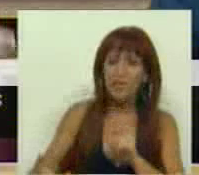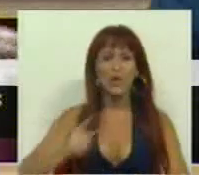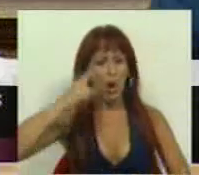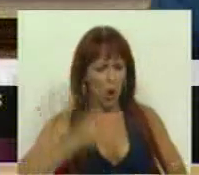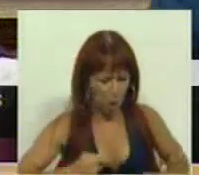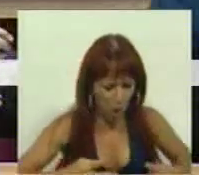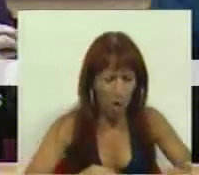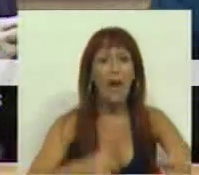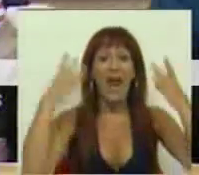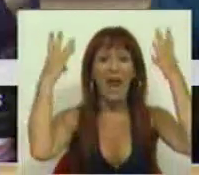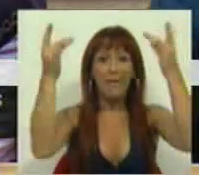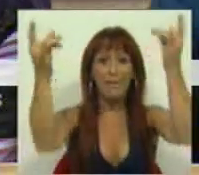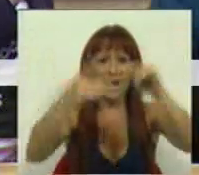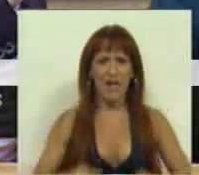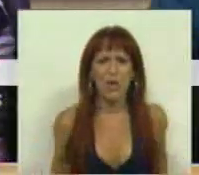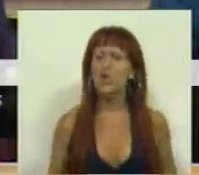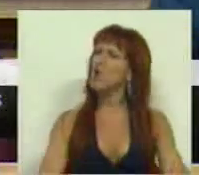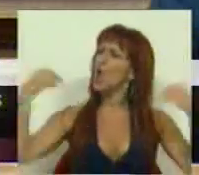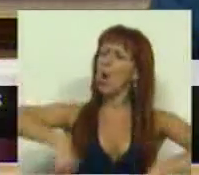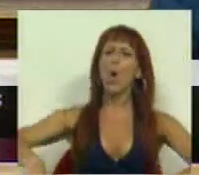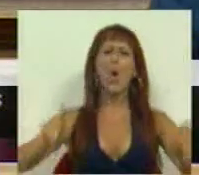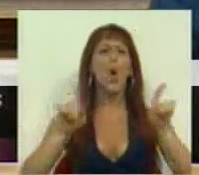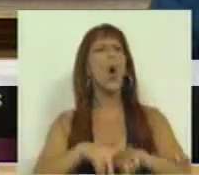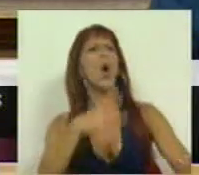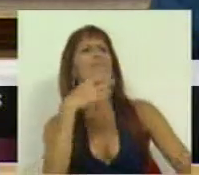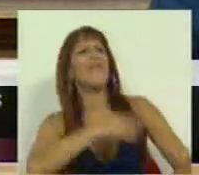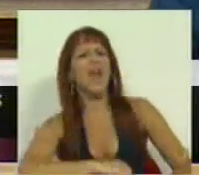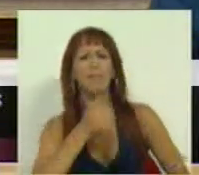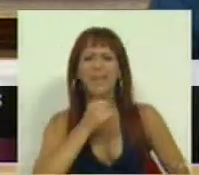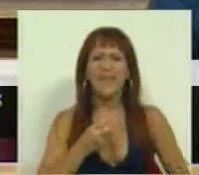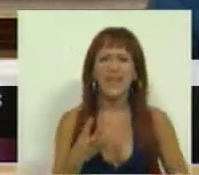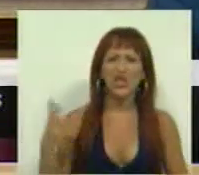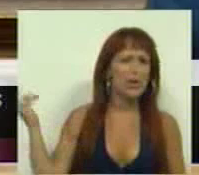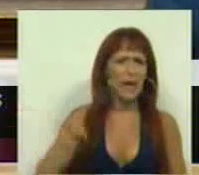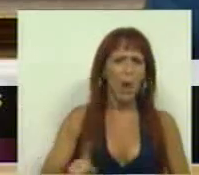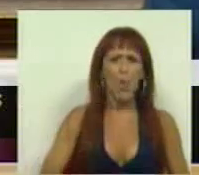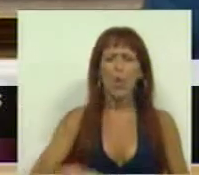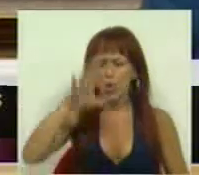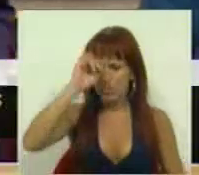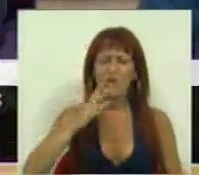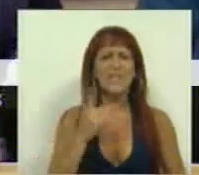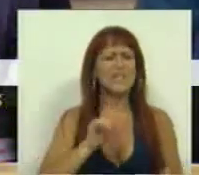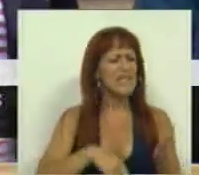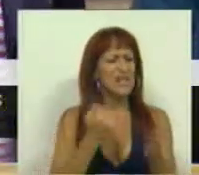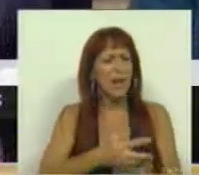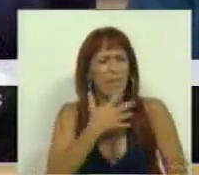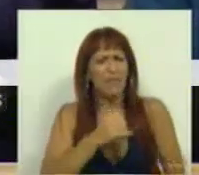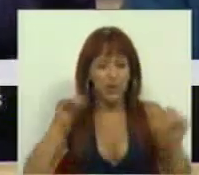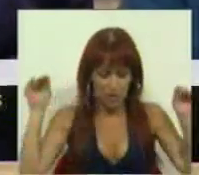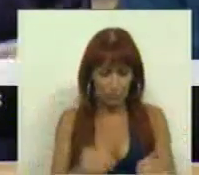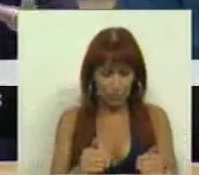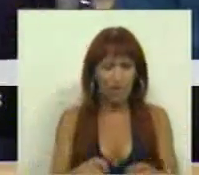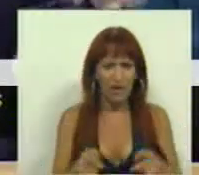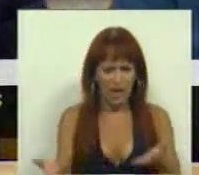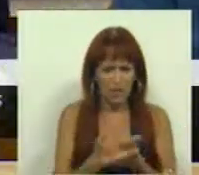austeridade é brincar não nos venham com fé nas medidas o governo também sempre teve fé que era retraindo a